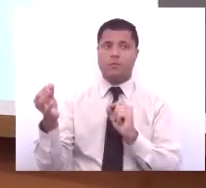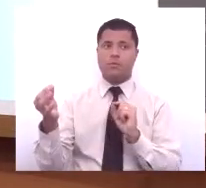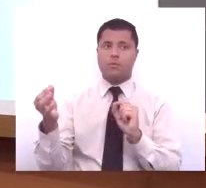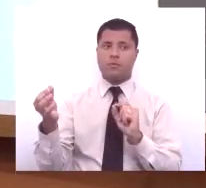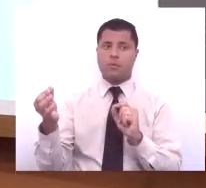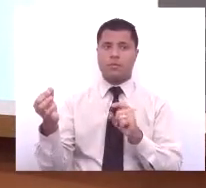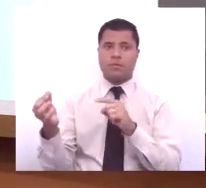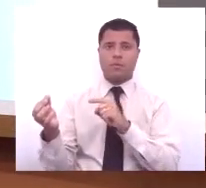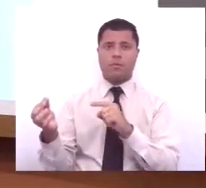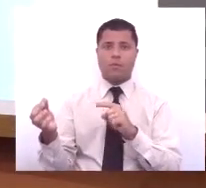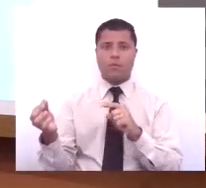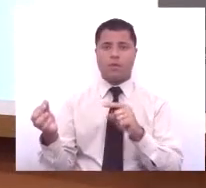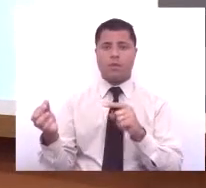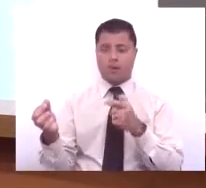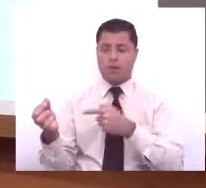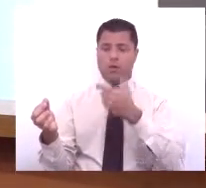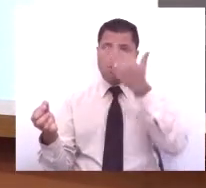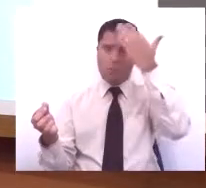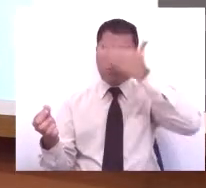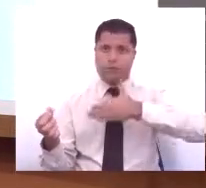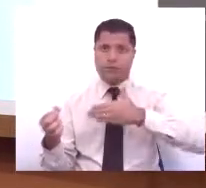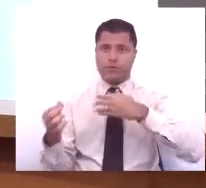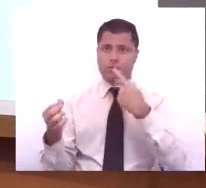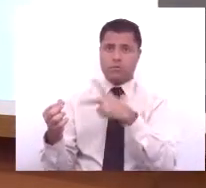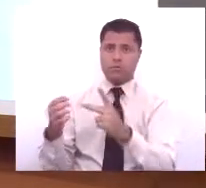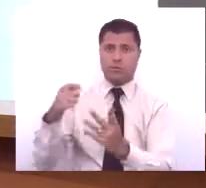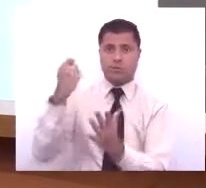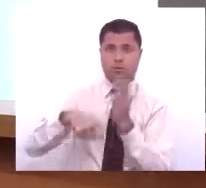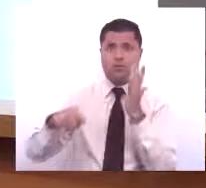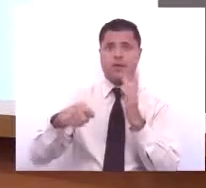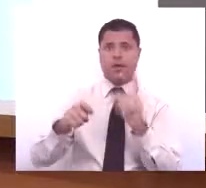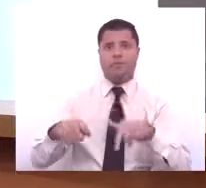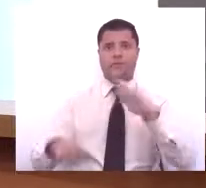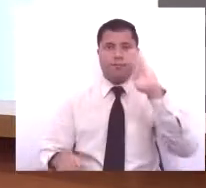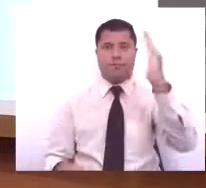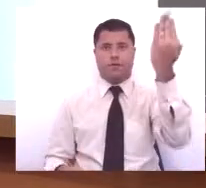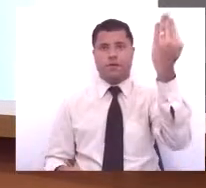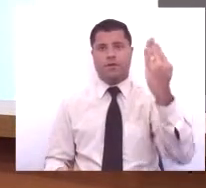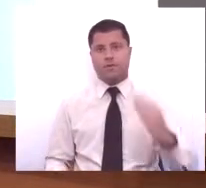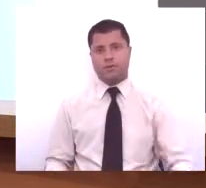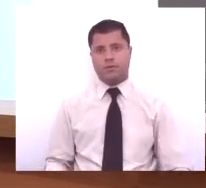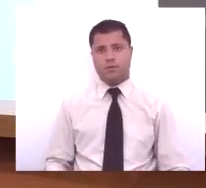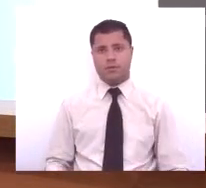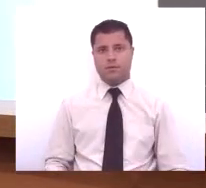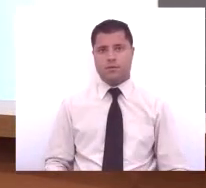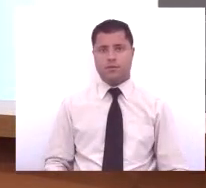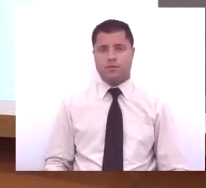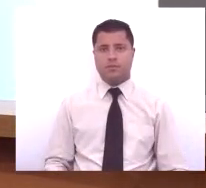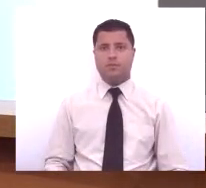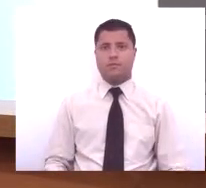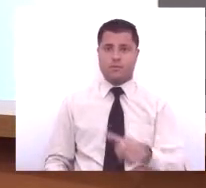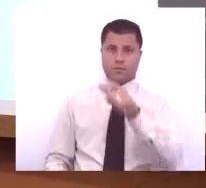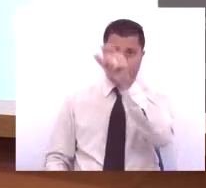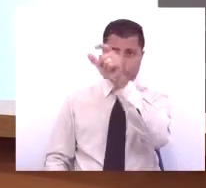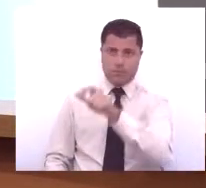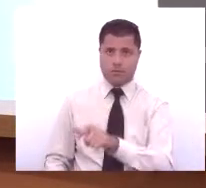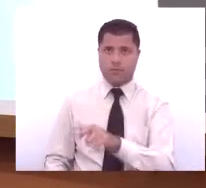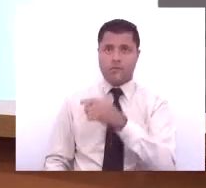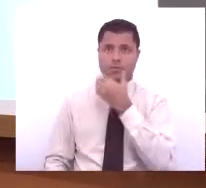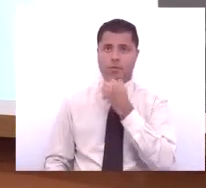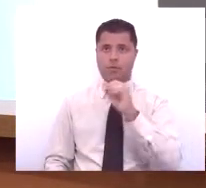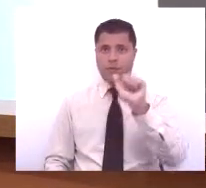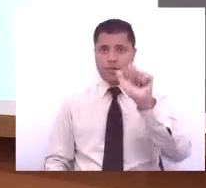que provou que sua assinatura era falsa. O candidato a deputado Alan